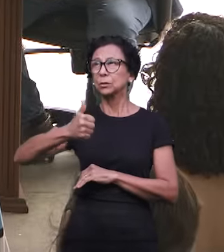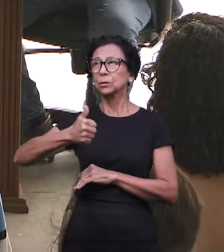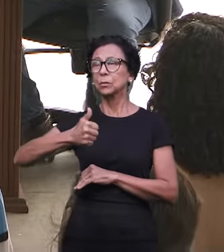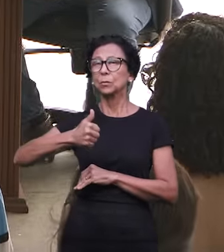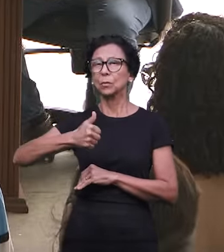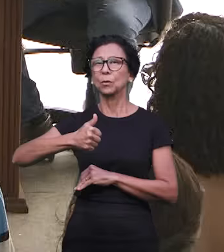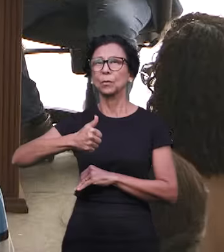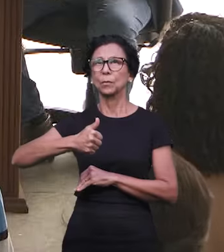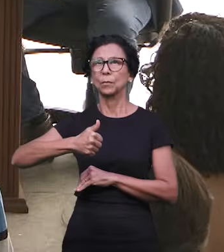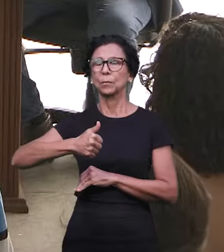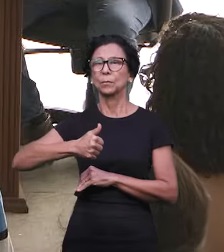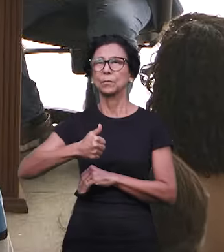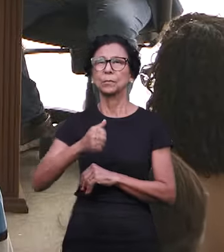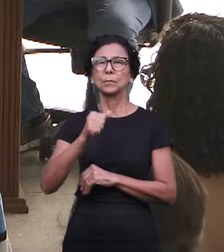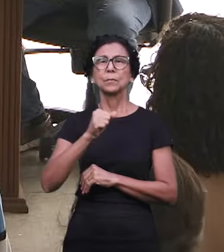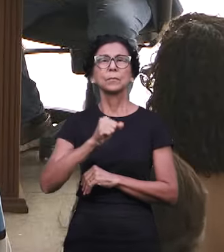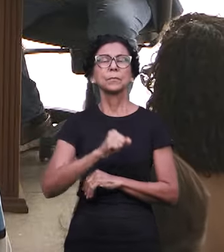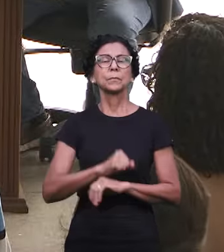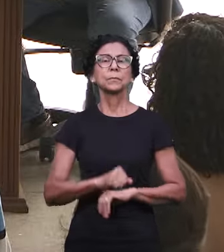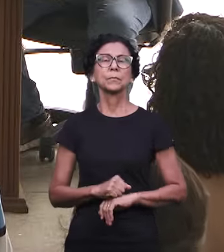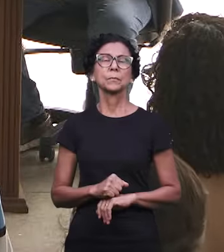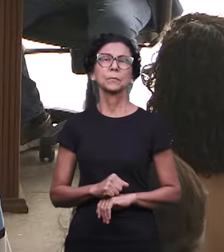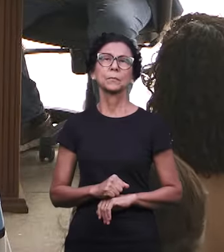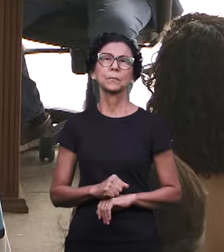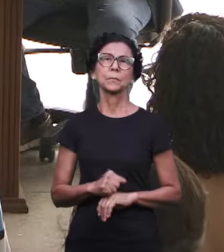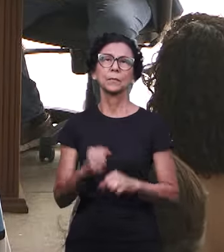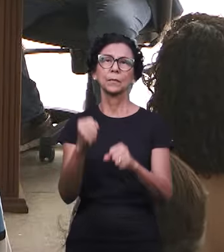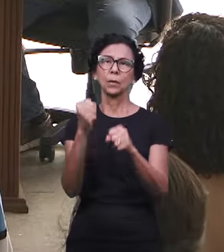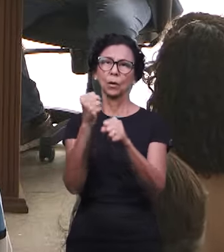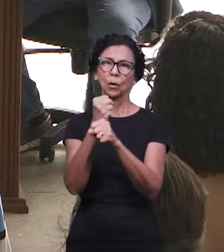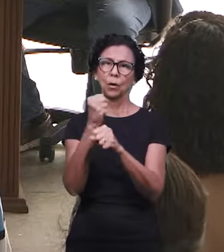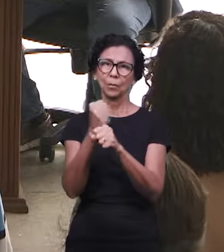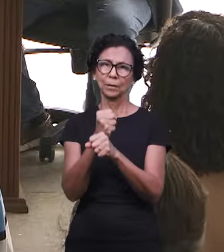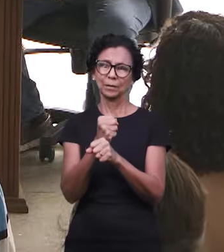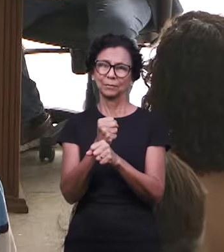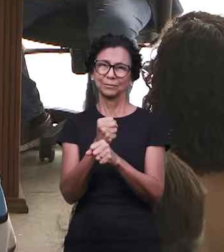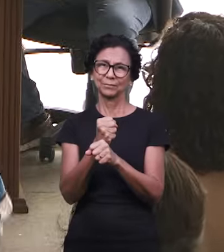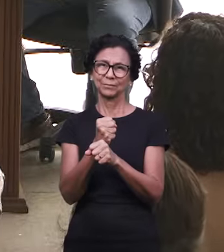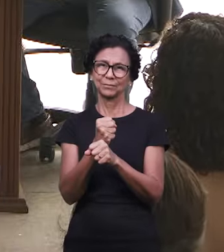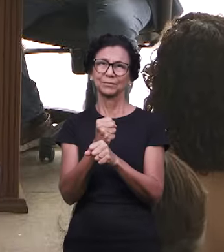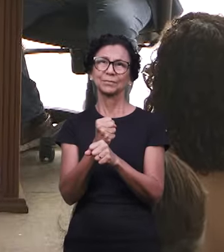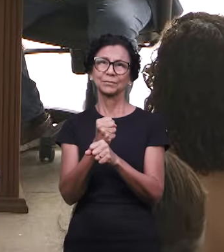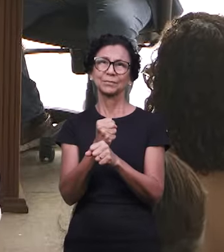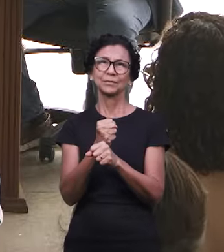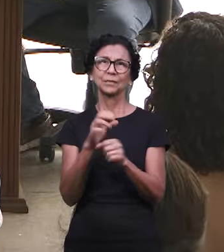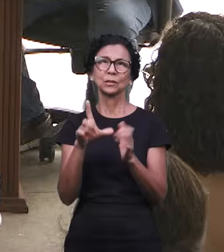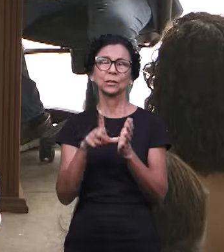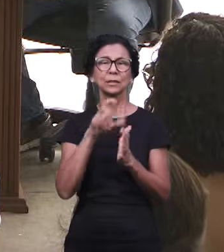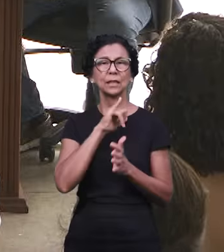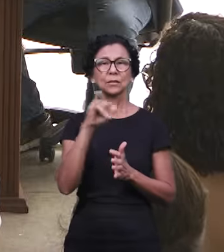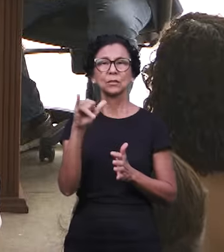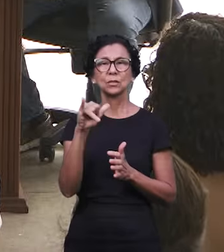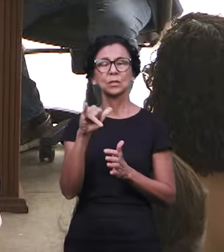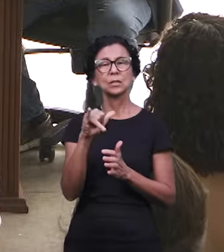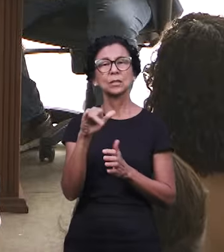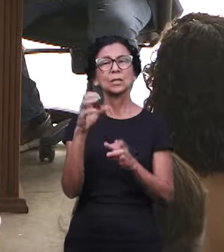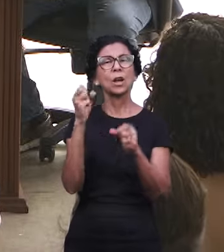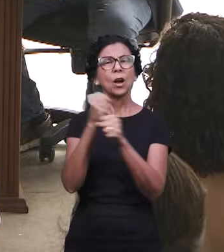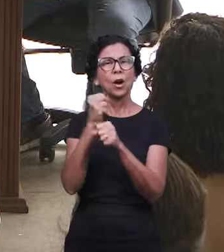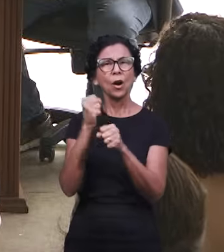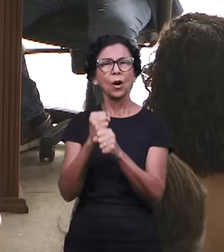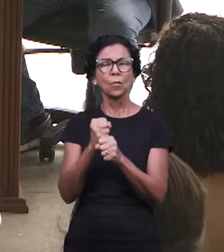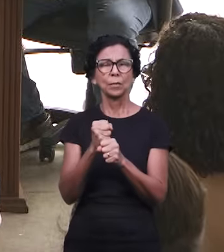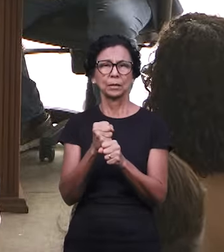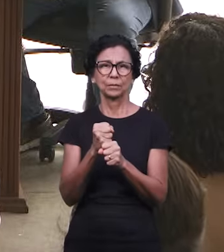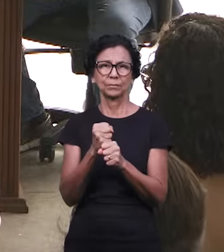esta obra. Ele usa a palavra obra, como nós também. A obra é tua, Senhor, e tu